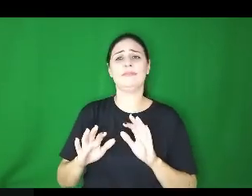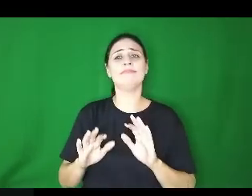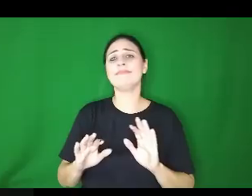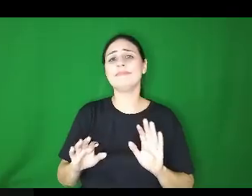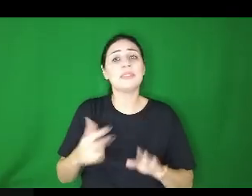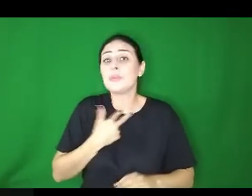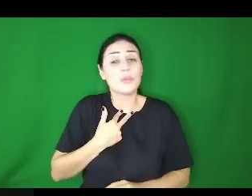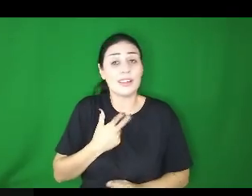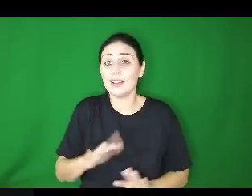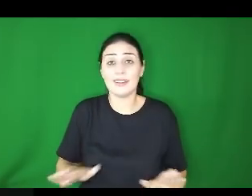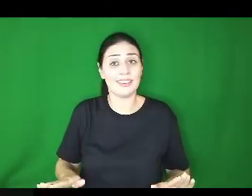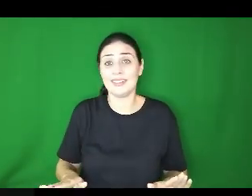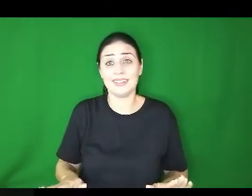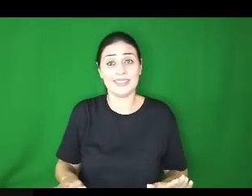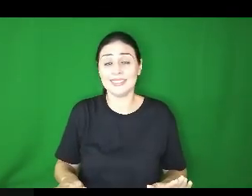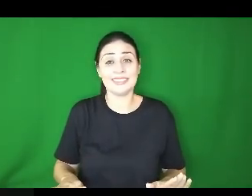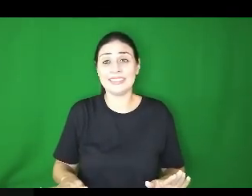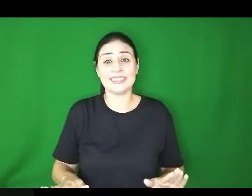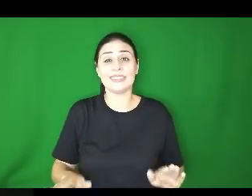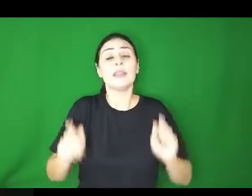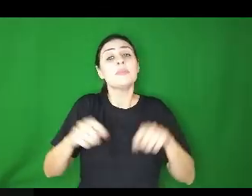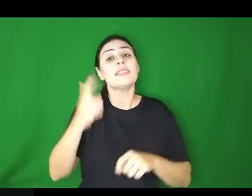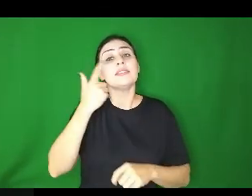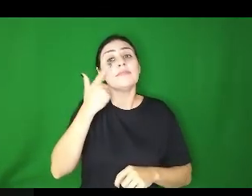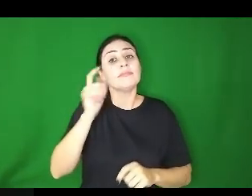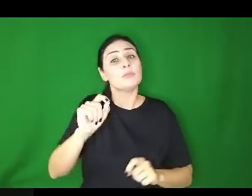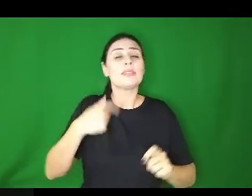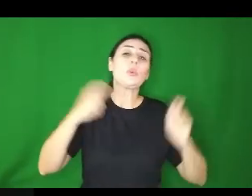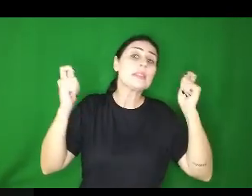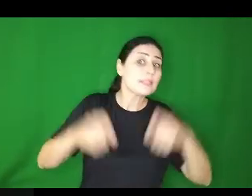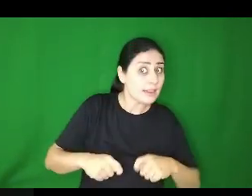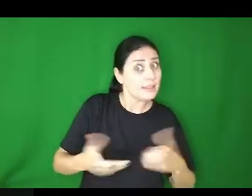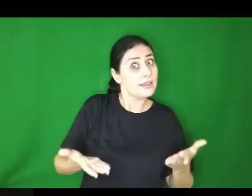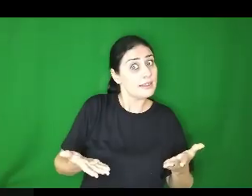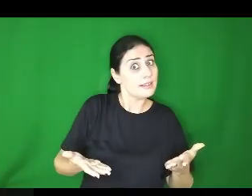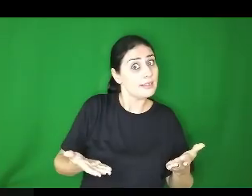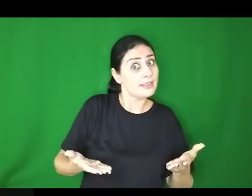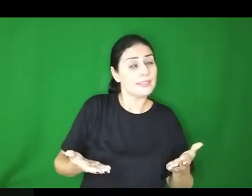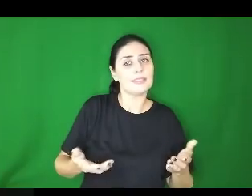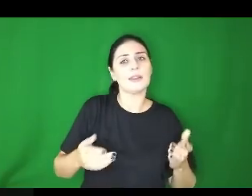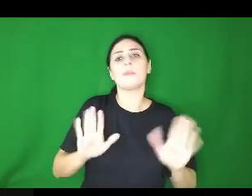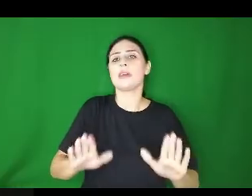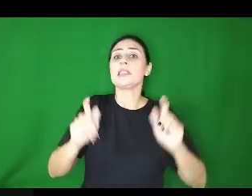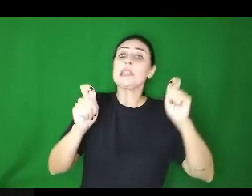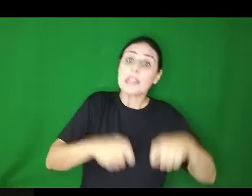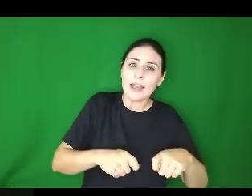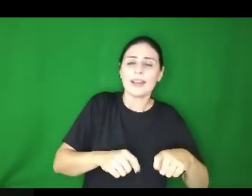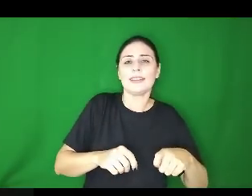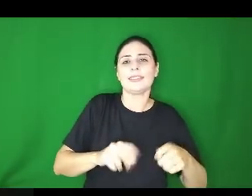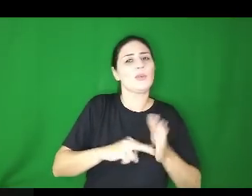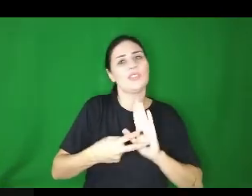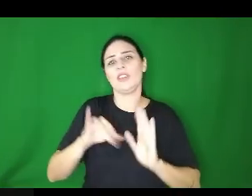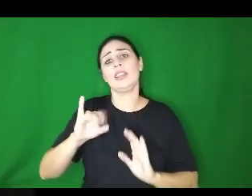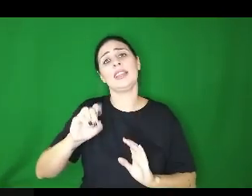nesse processo. Não se apegar ao ideal, nem as impossibilidades, sabe? Assim, mais ou menos, não